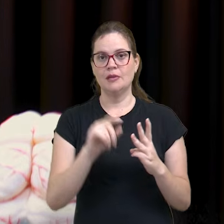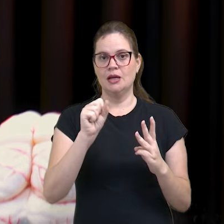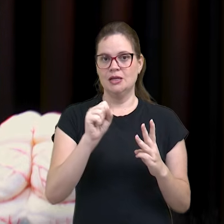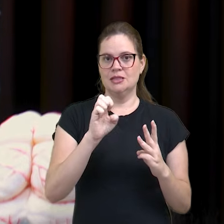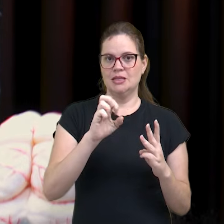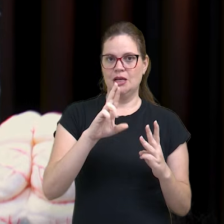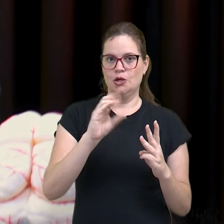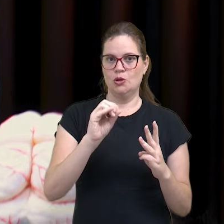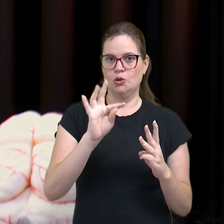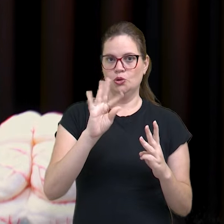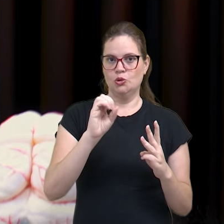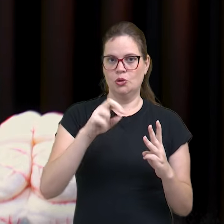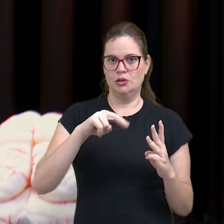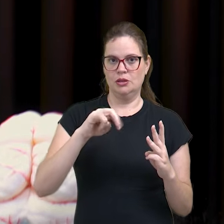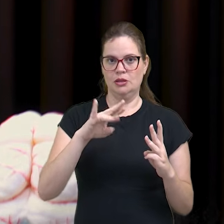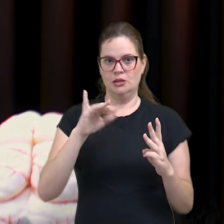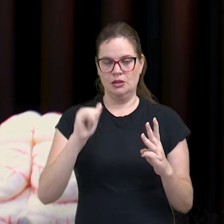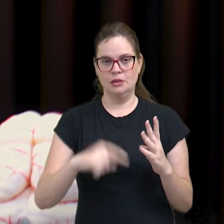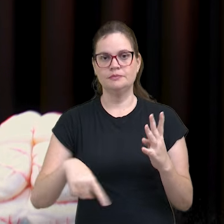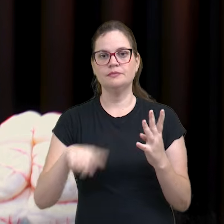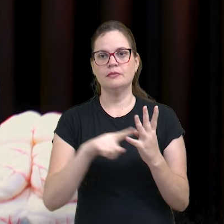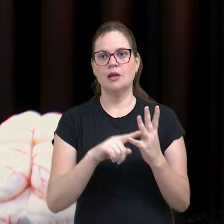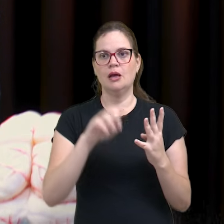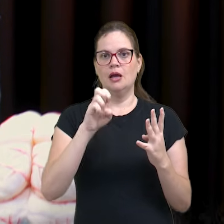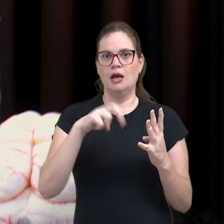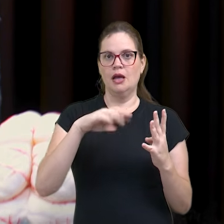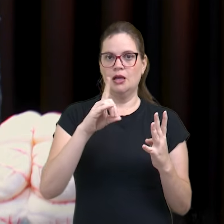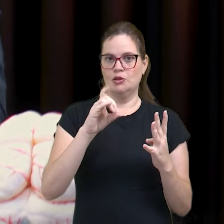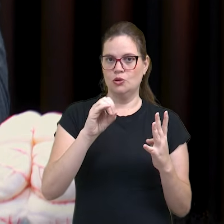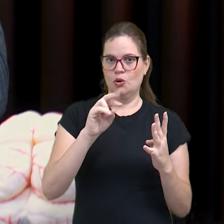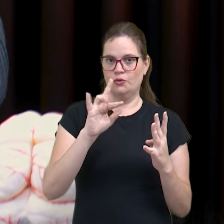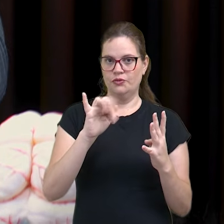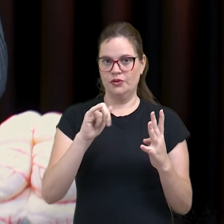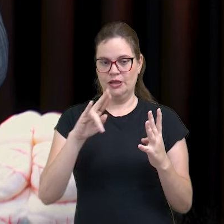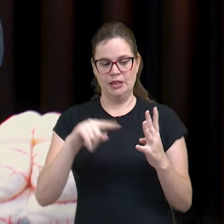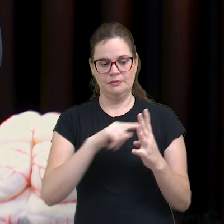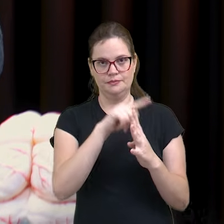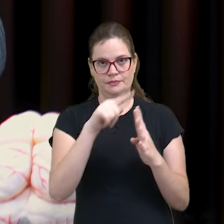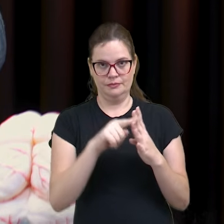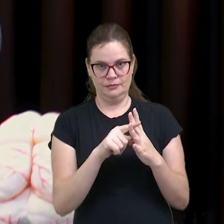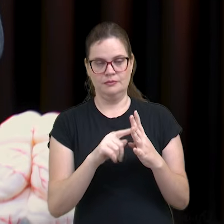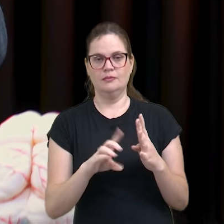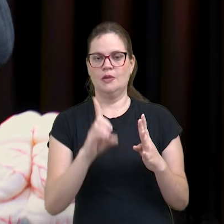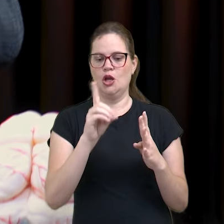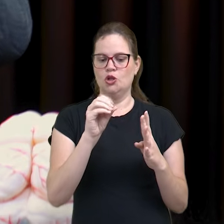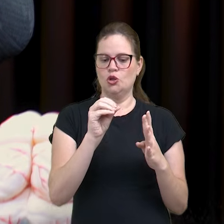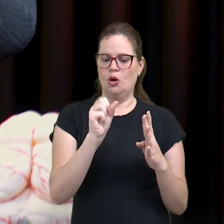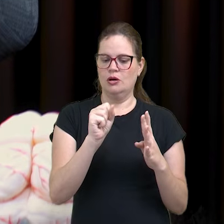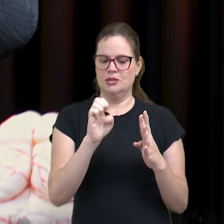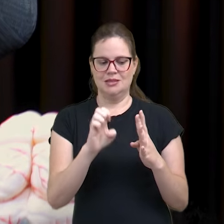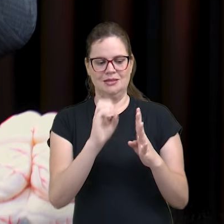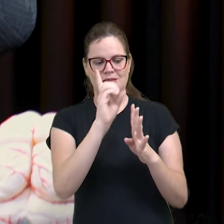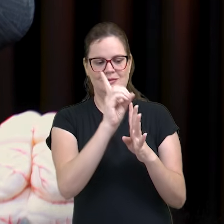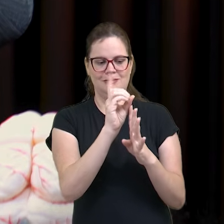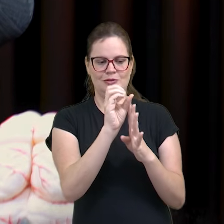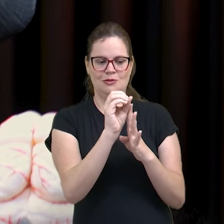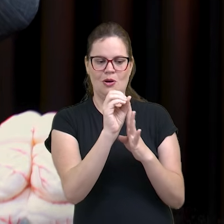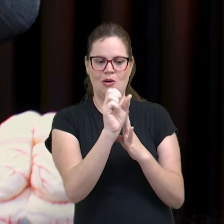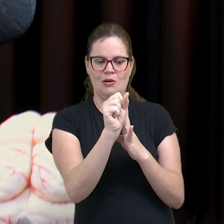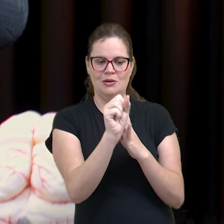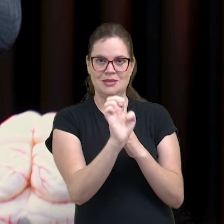ocitocina, a serotonina e a endorfina. Por isso que se fala dose. Né? A dose, quando esses 4